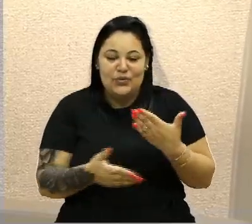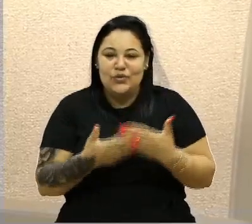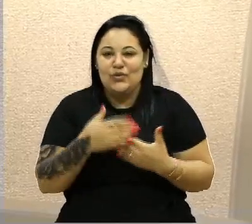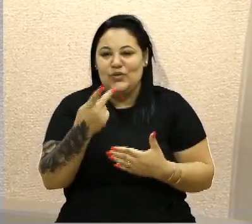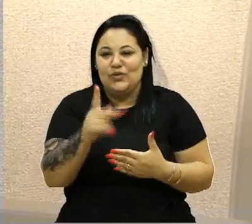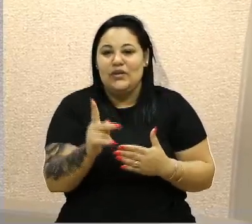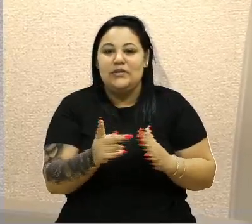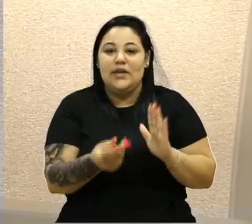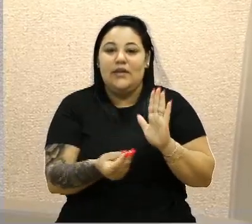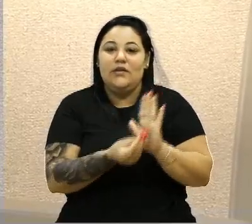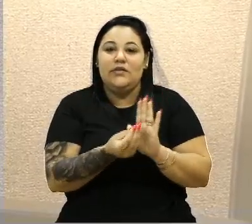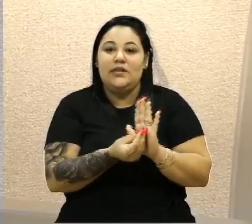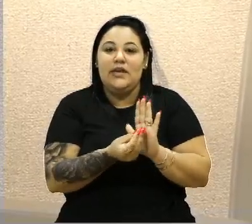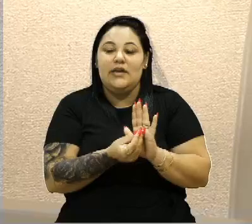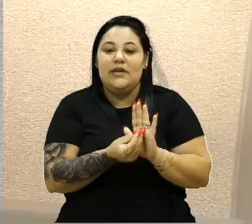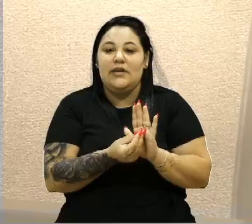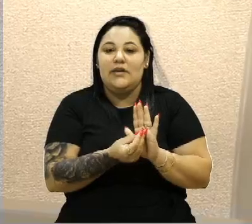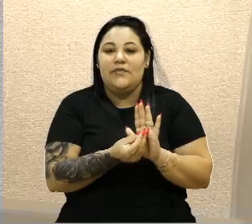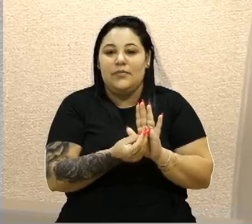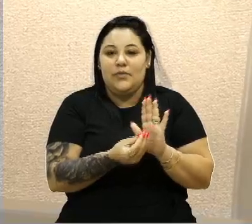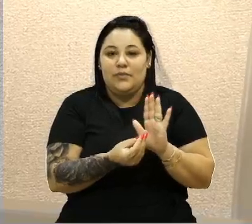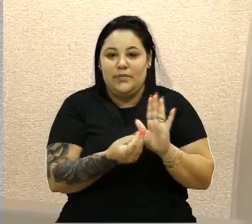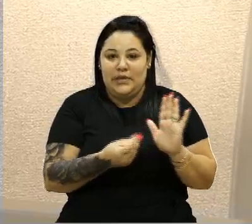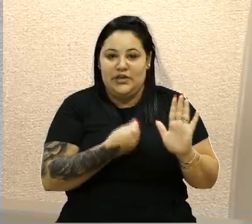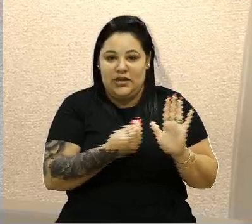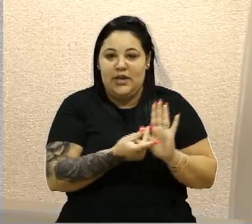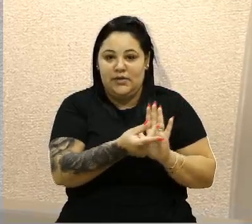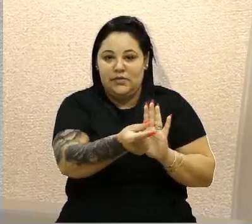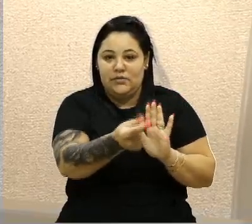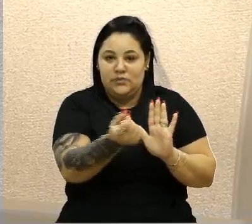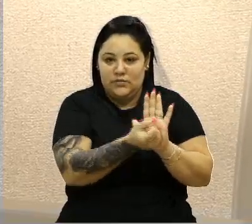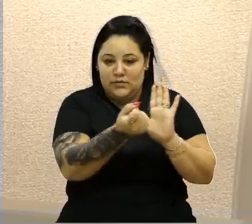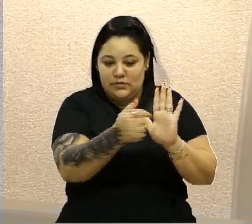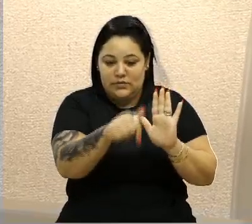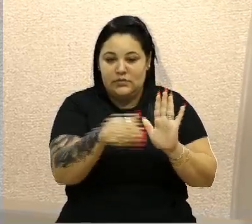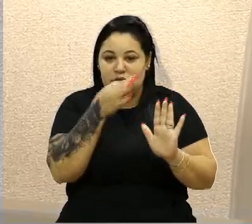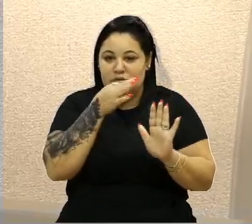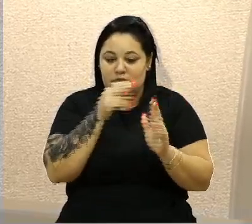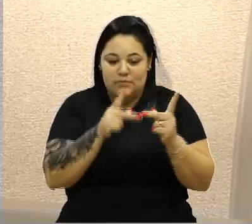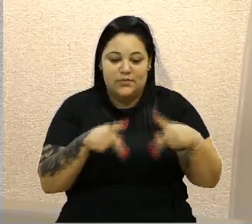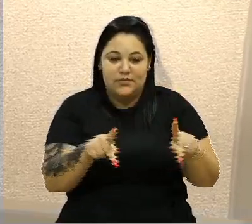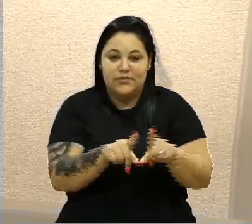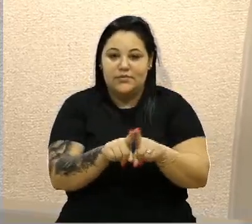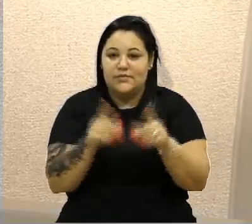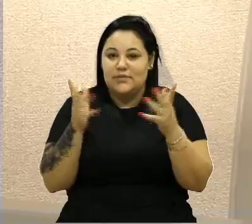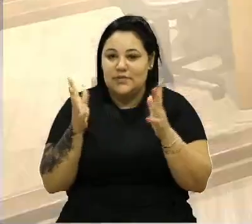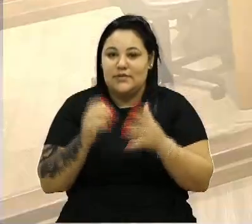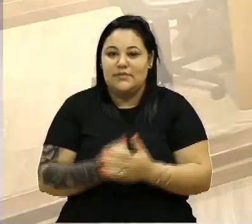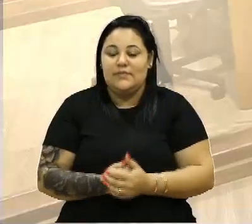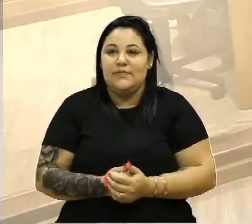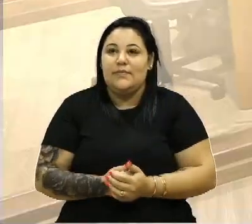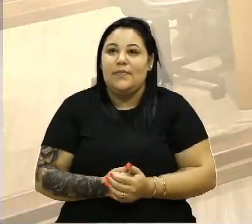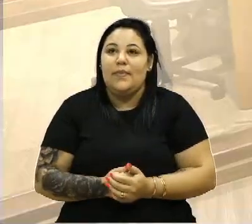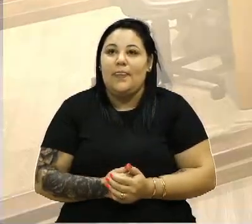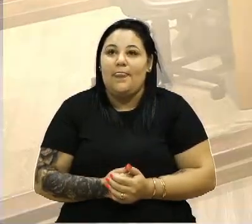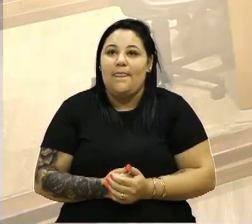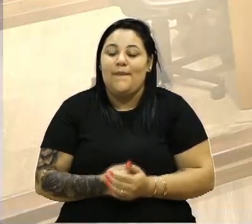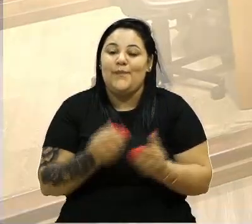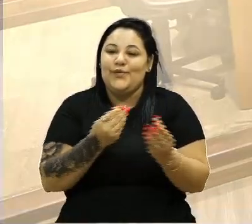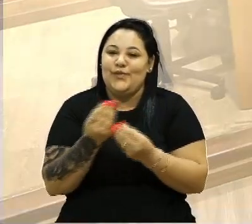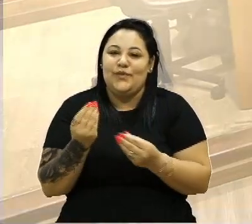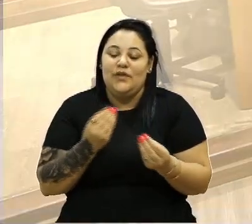legado deixado para Caxias do Sul, que isso é importante para a história de Caxias e para a população. Então, meus parabéns, Felipe. Muito obrigado aos